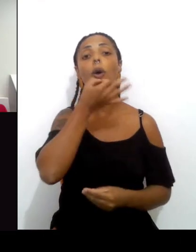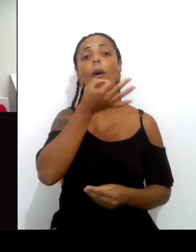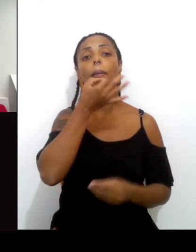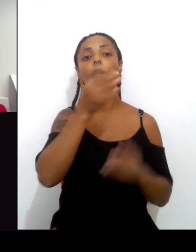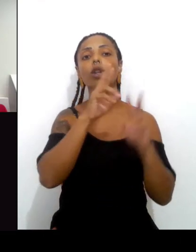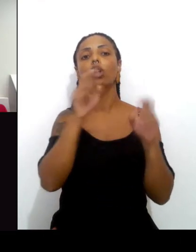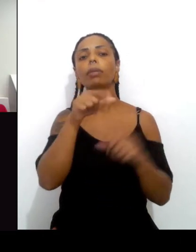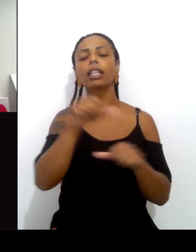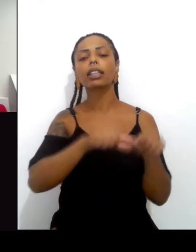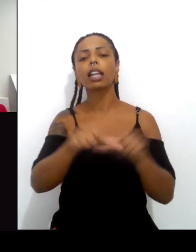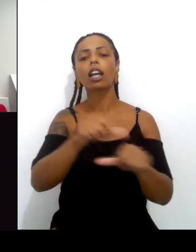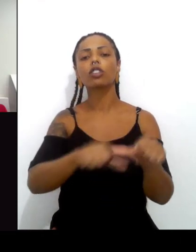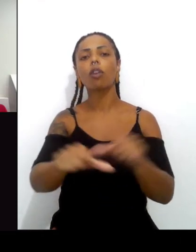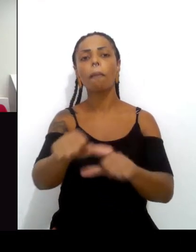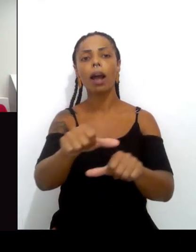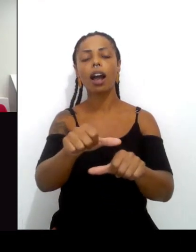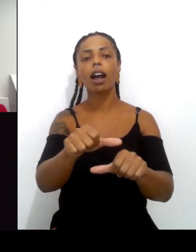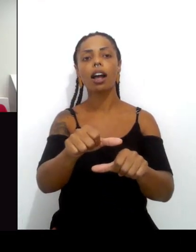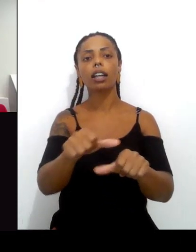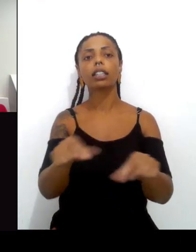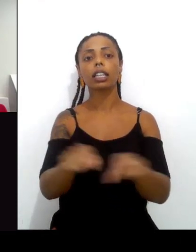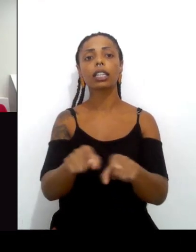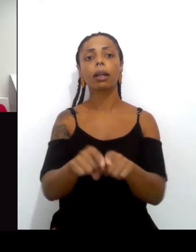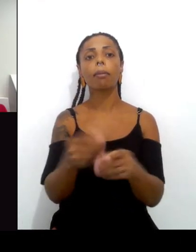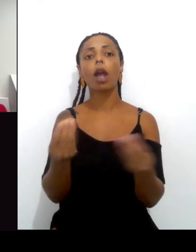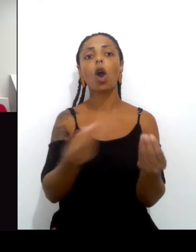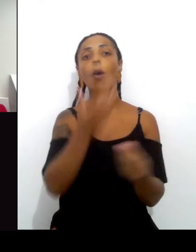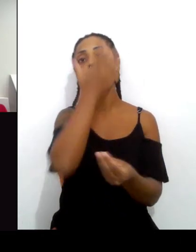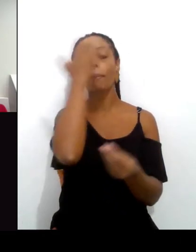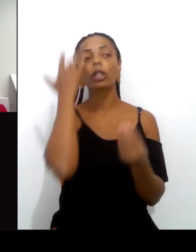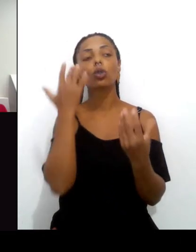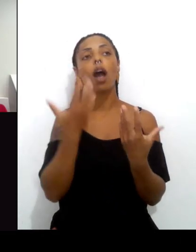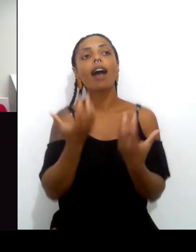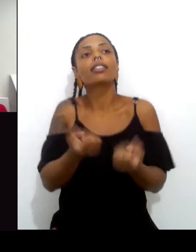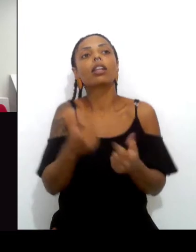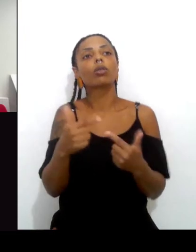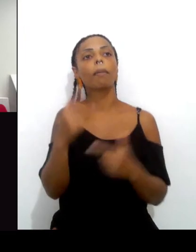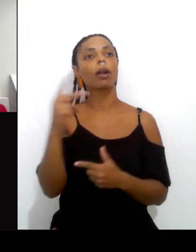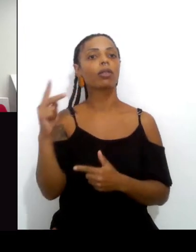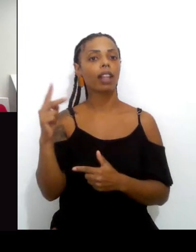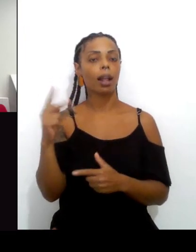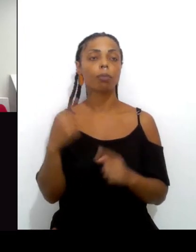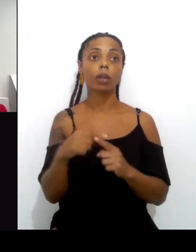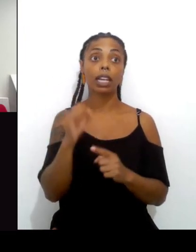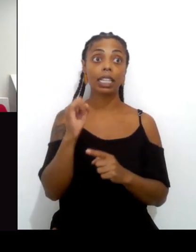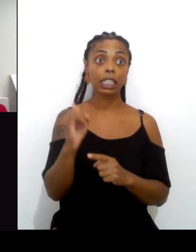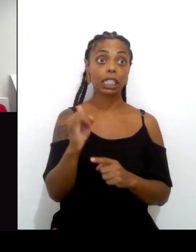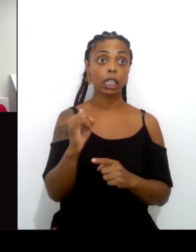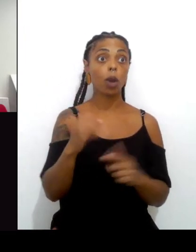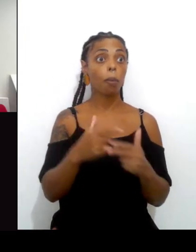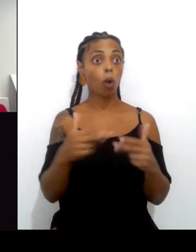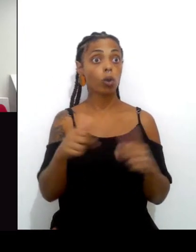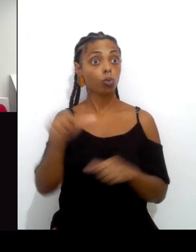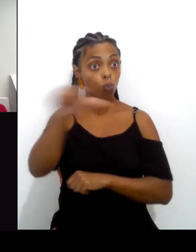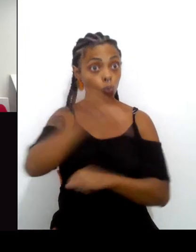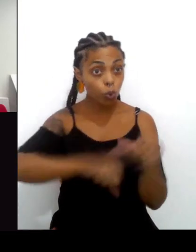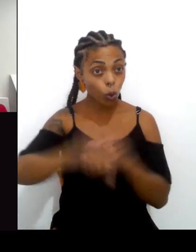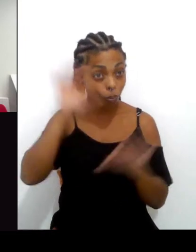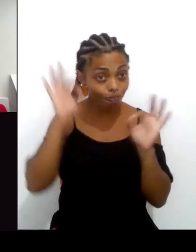e também na recepção da obra dele porque se houve uma mudança né decisiva